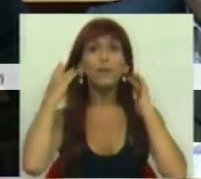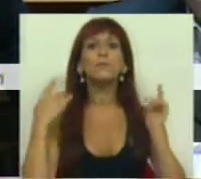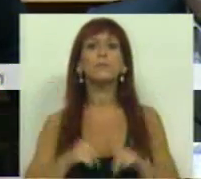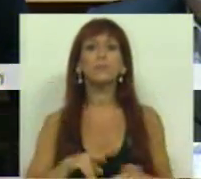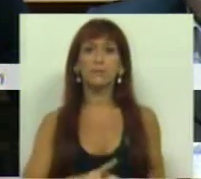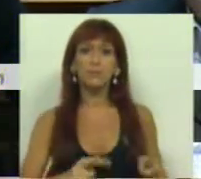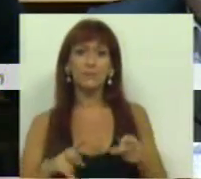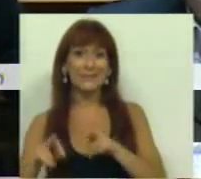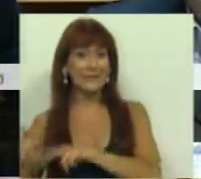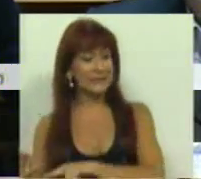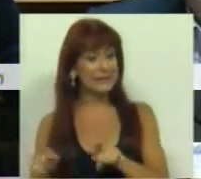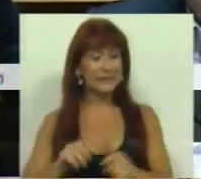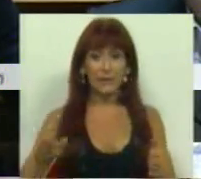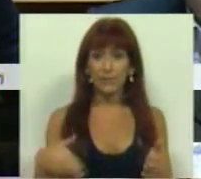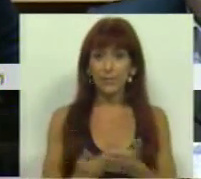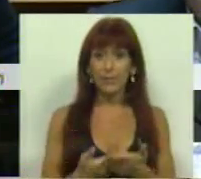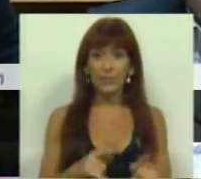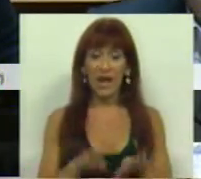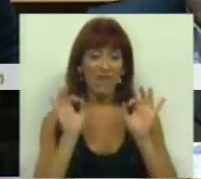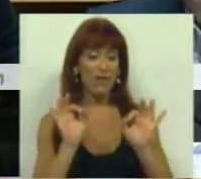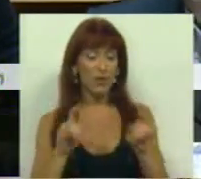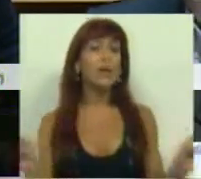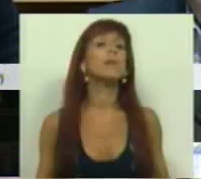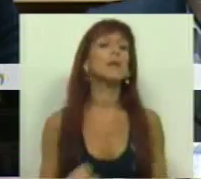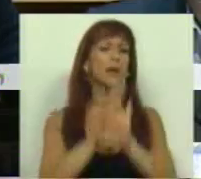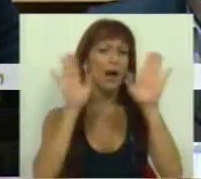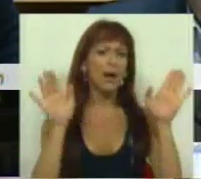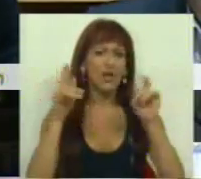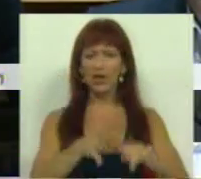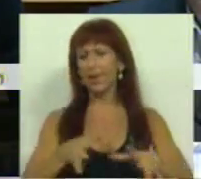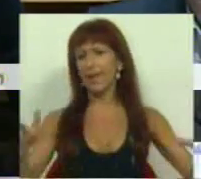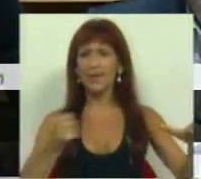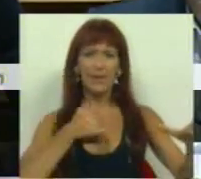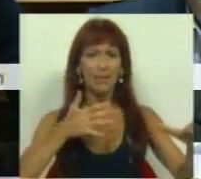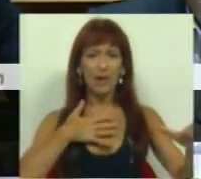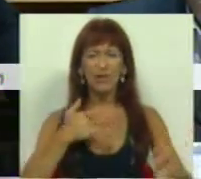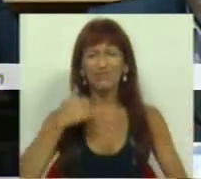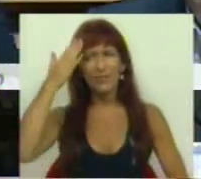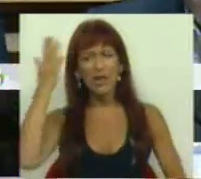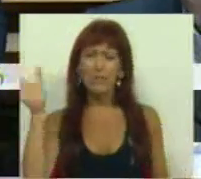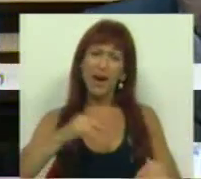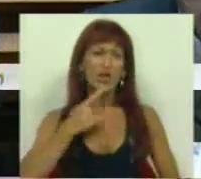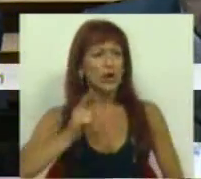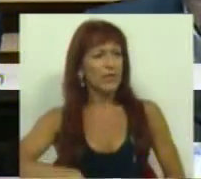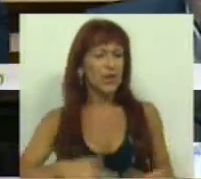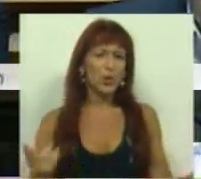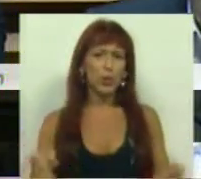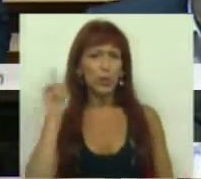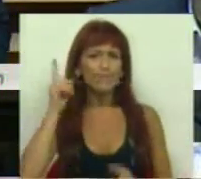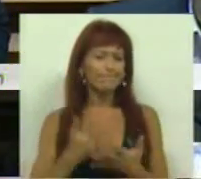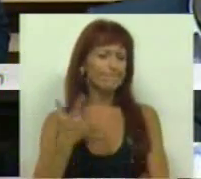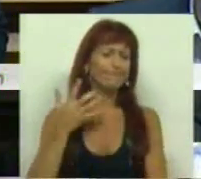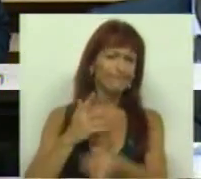a alteração desta proposta que favorece claramente as grandes empresas e que nos parece, mais uma vez,